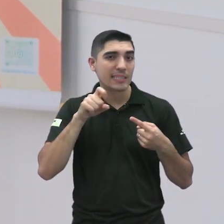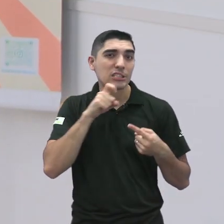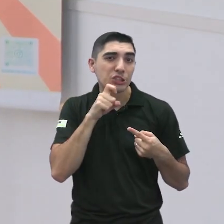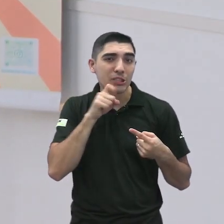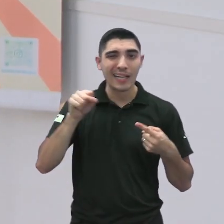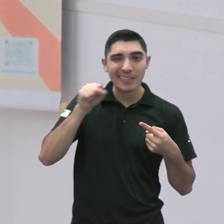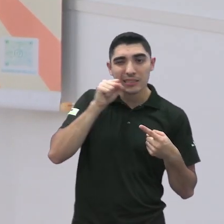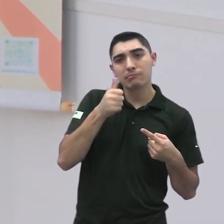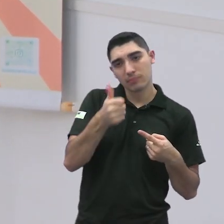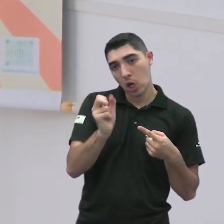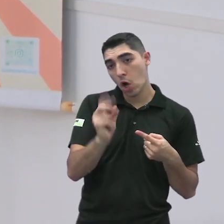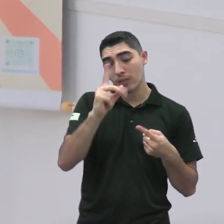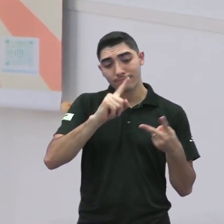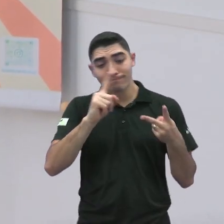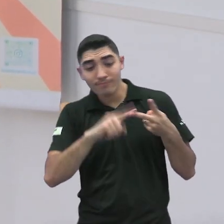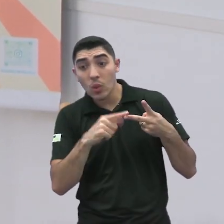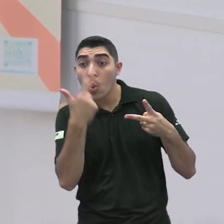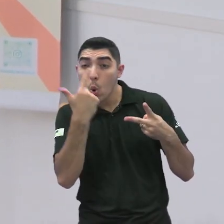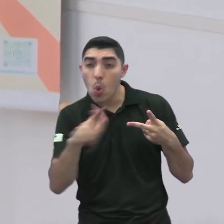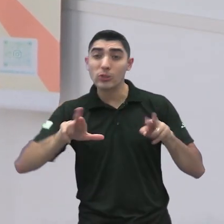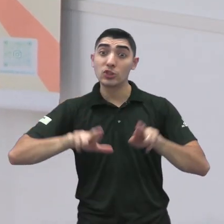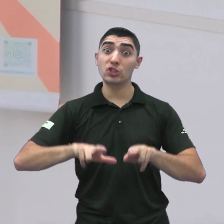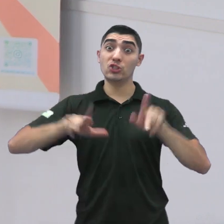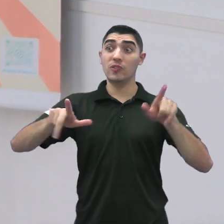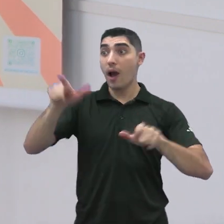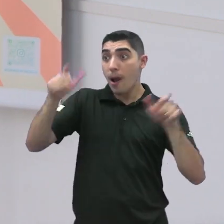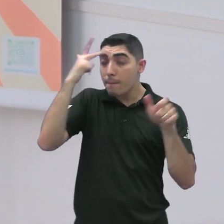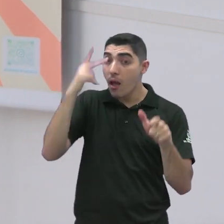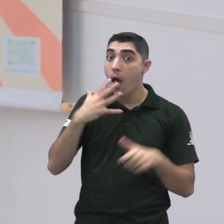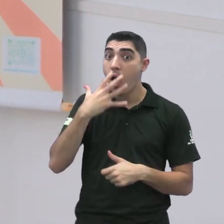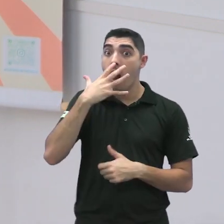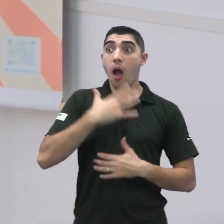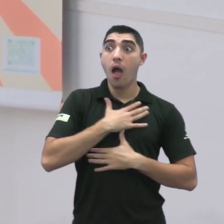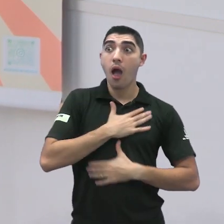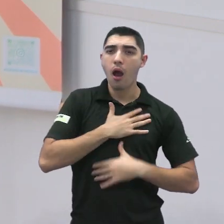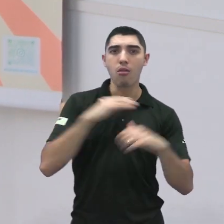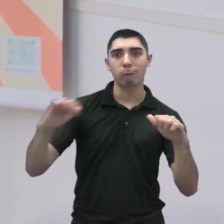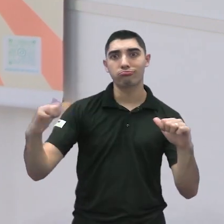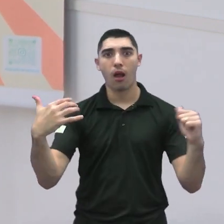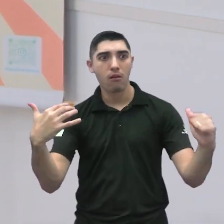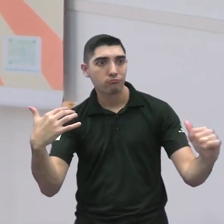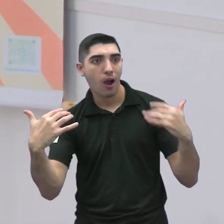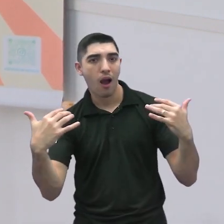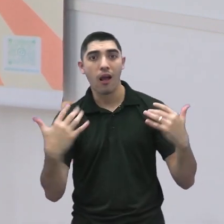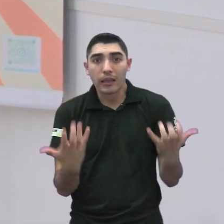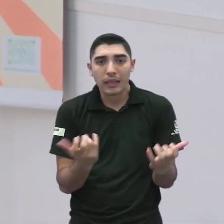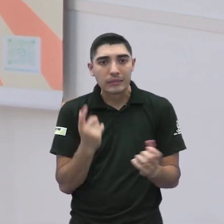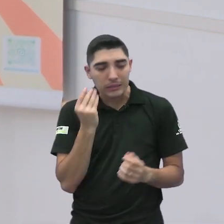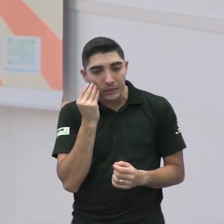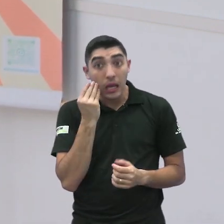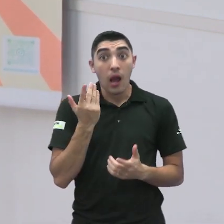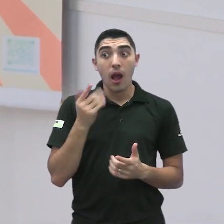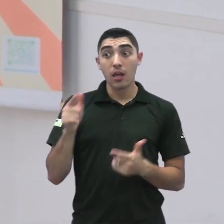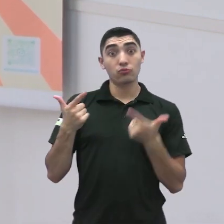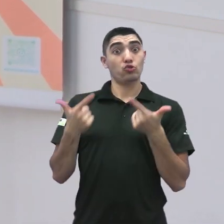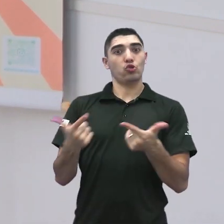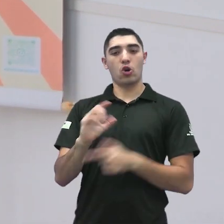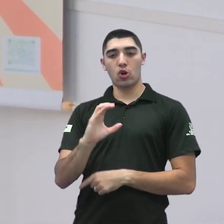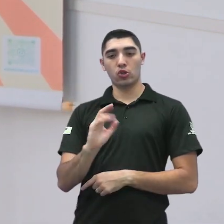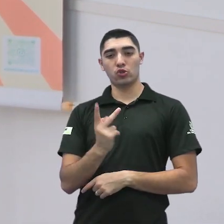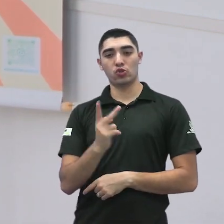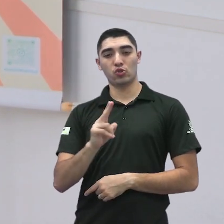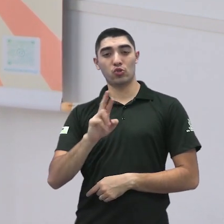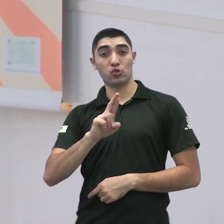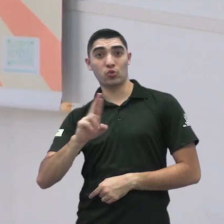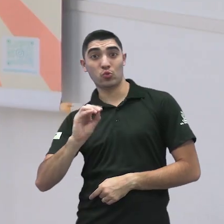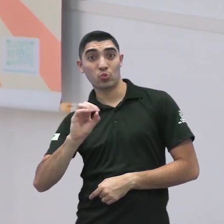um produto diferente, né? Foi uma oportunidade para a gente começar a expandir de alguma forma, né? E o